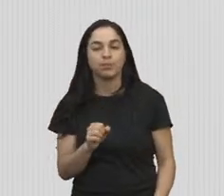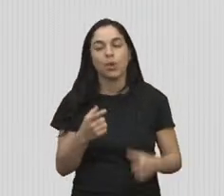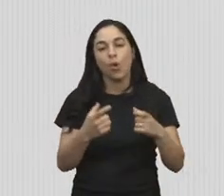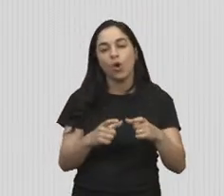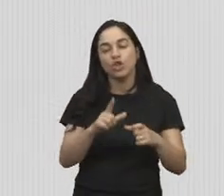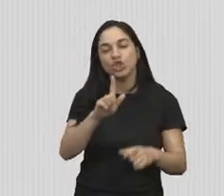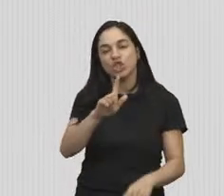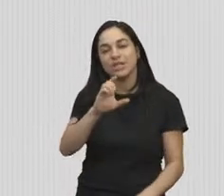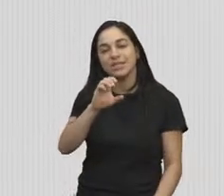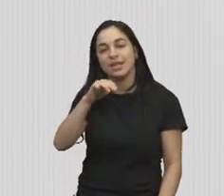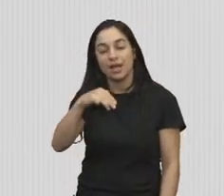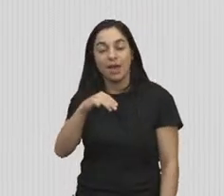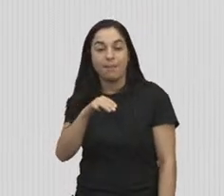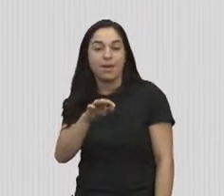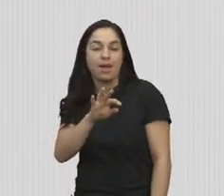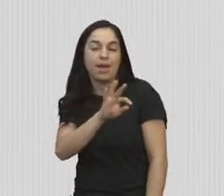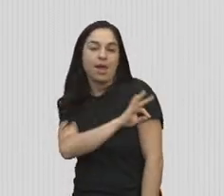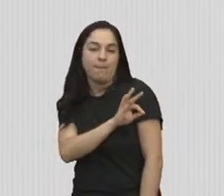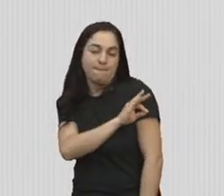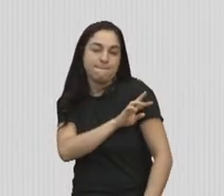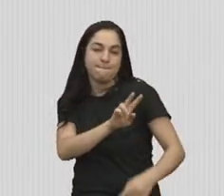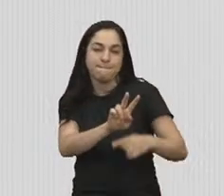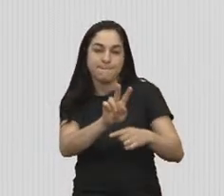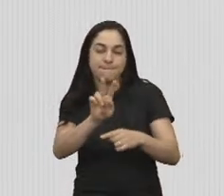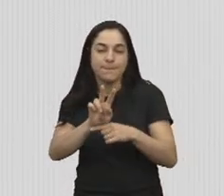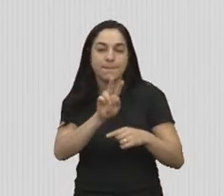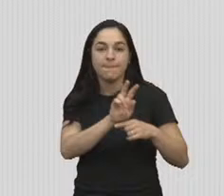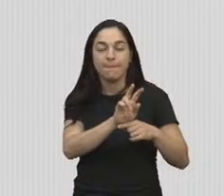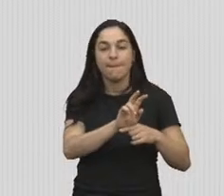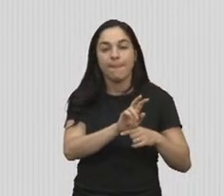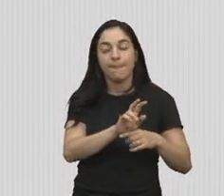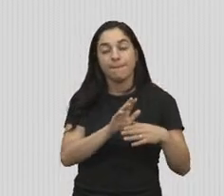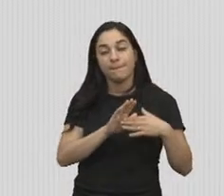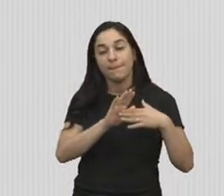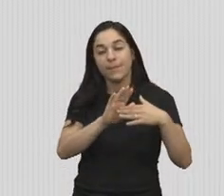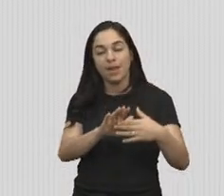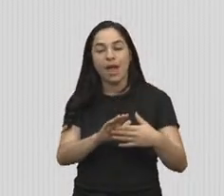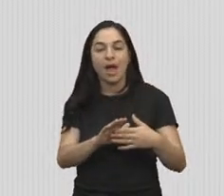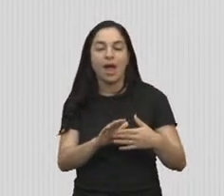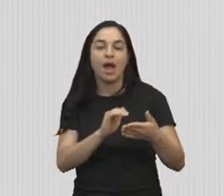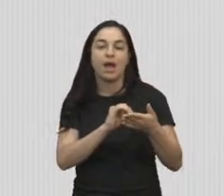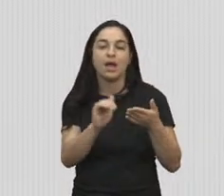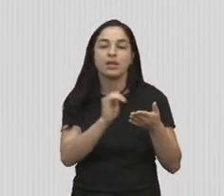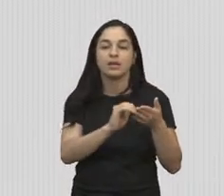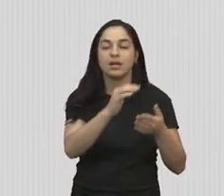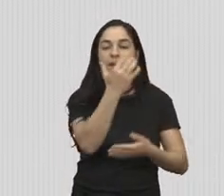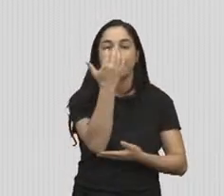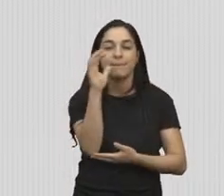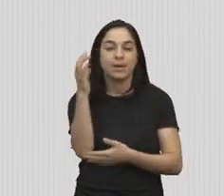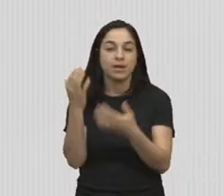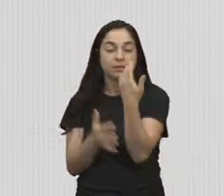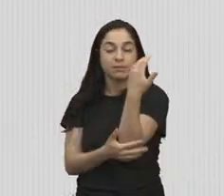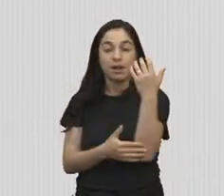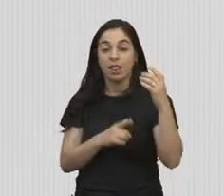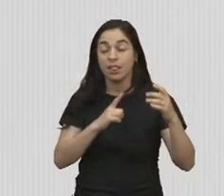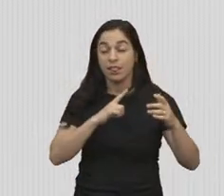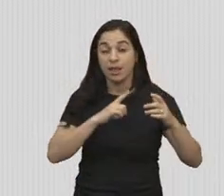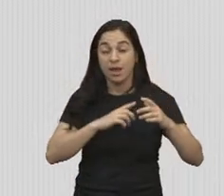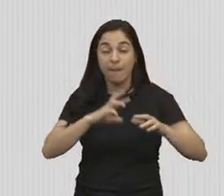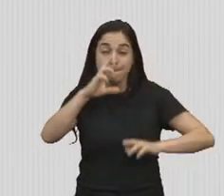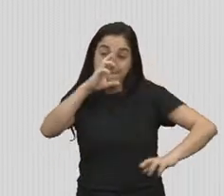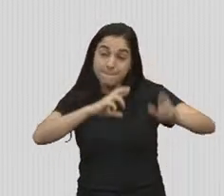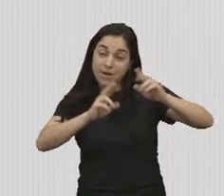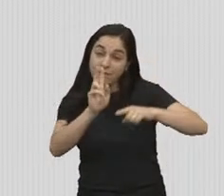Guarda Municipal, ela vai também atuar auxiliando a Secretaria de Meio Ambiente para fazer essa fiscalização